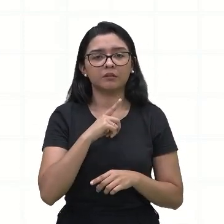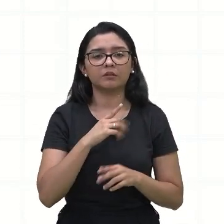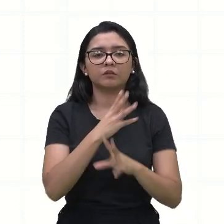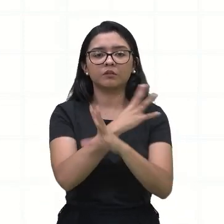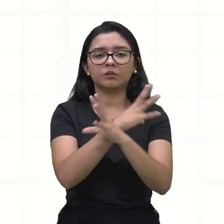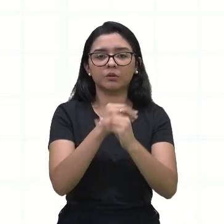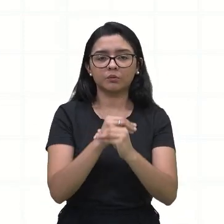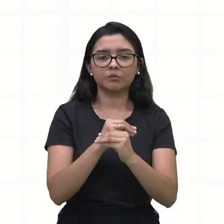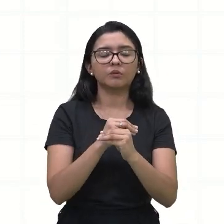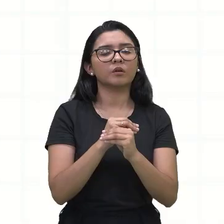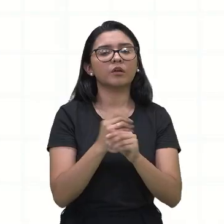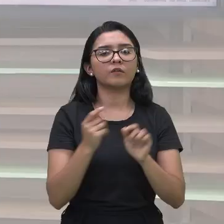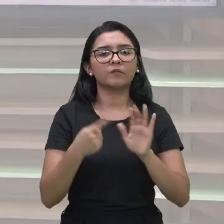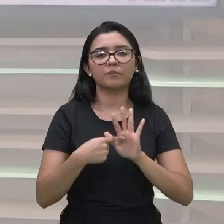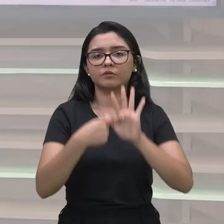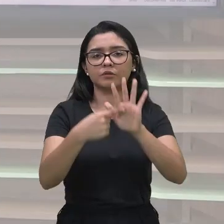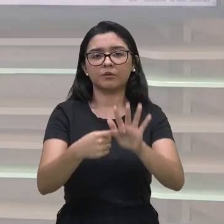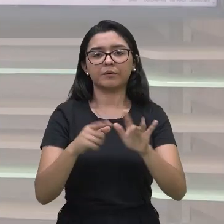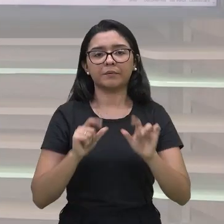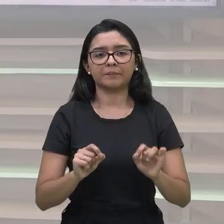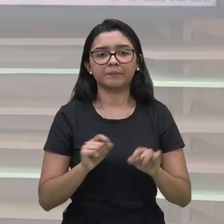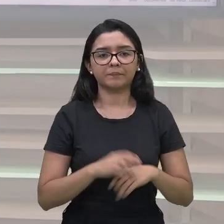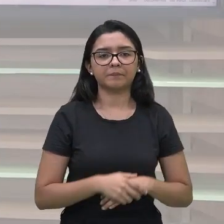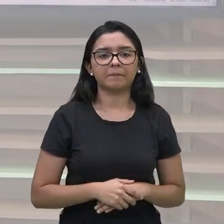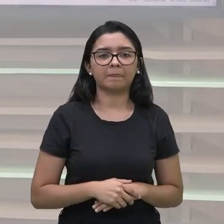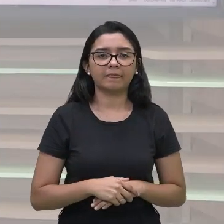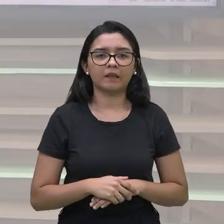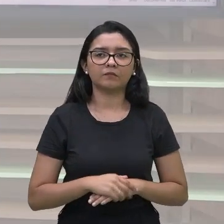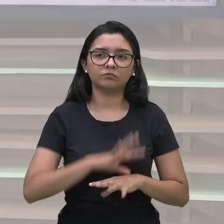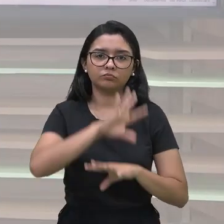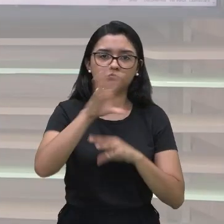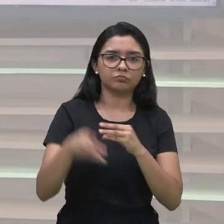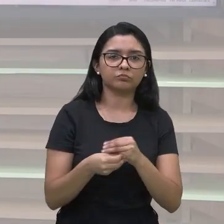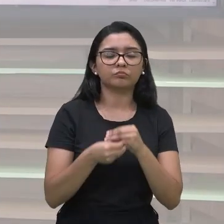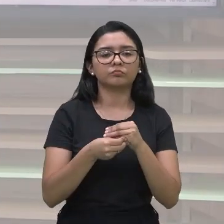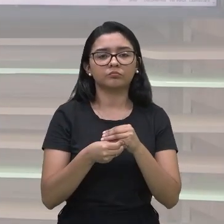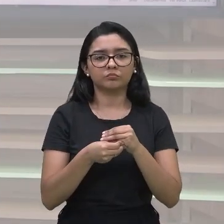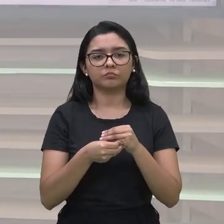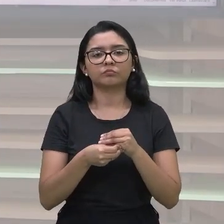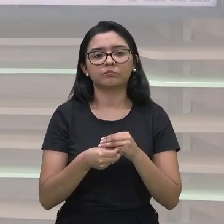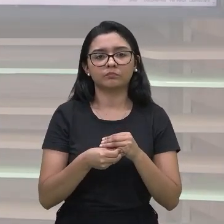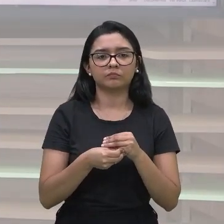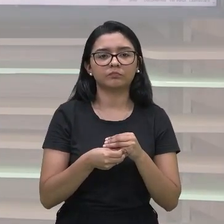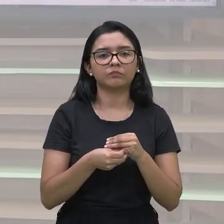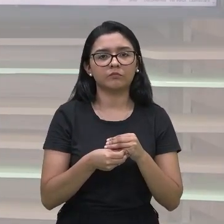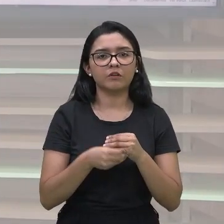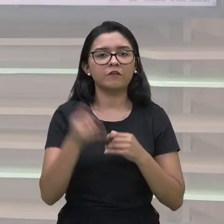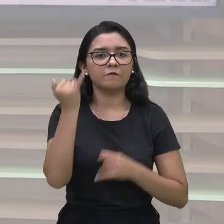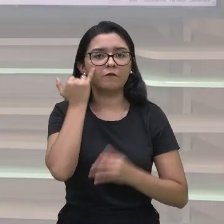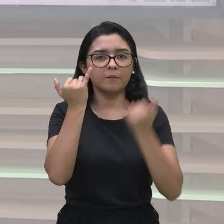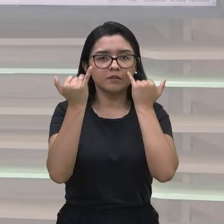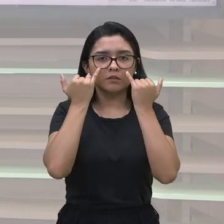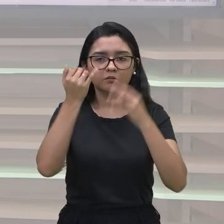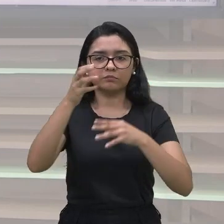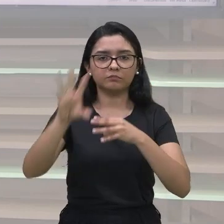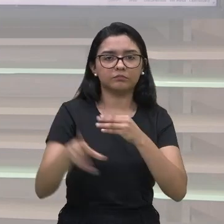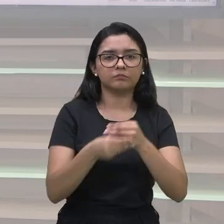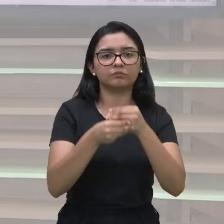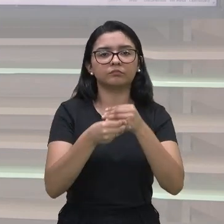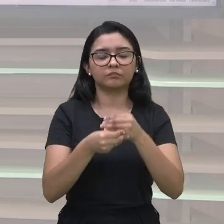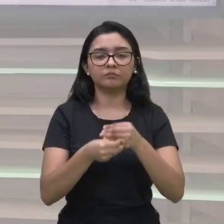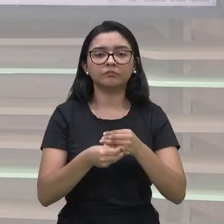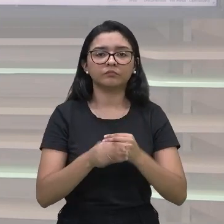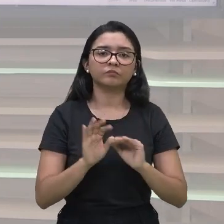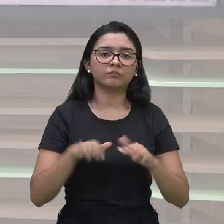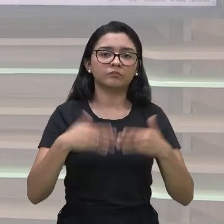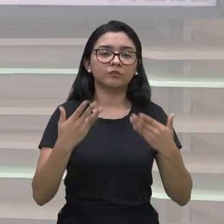conjunções ali que vão indicar soma, adição de informações. Então, essas conjunções